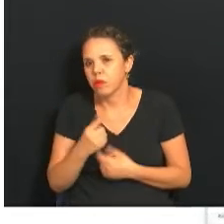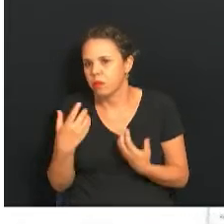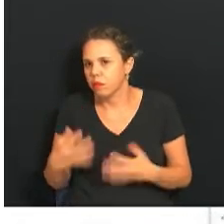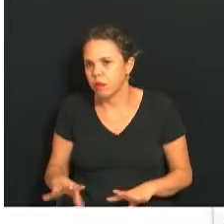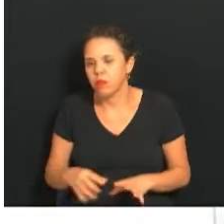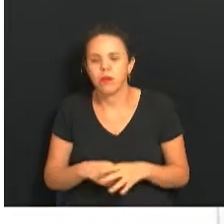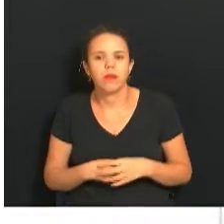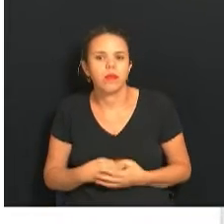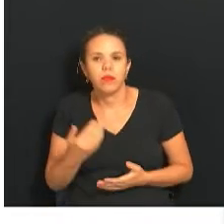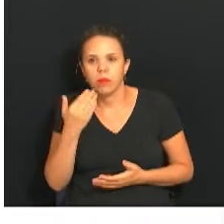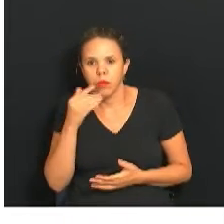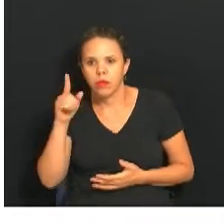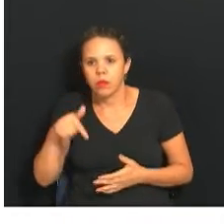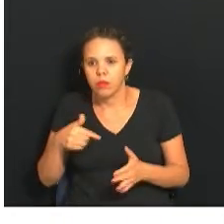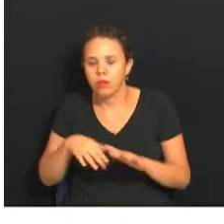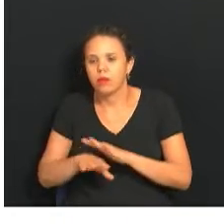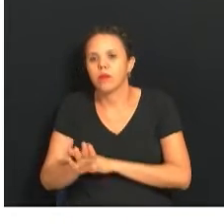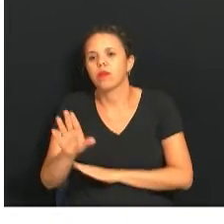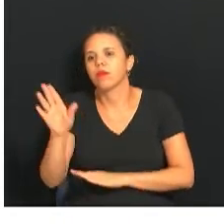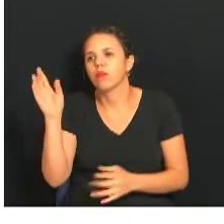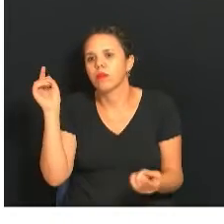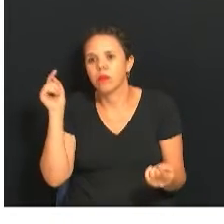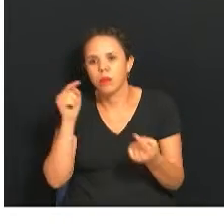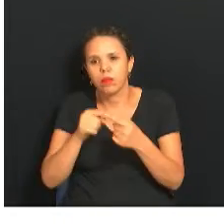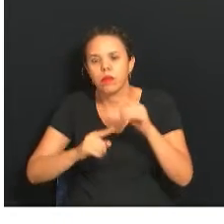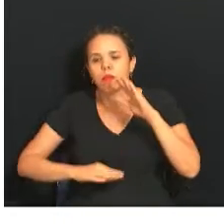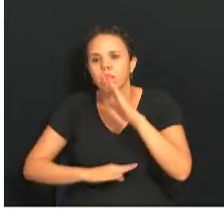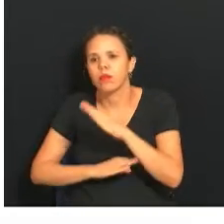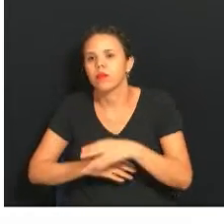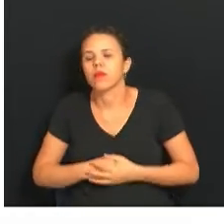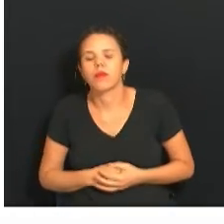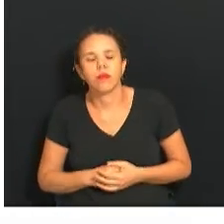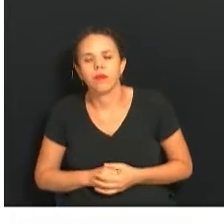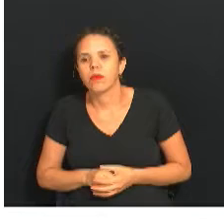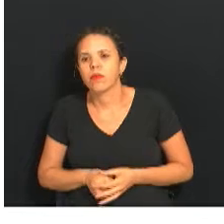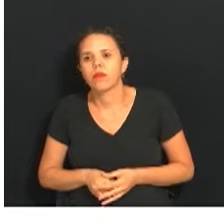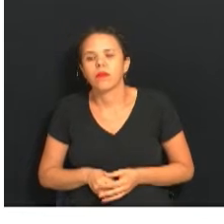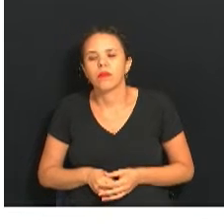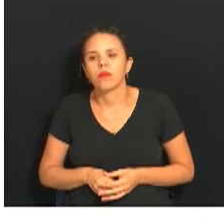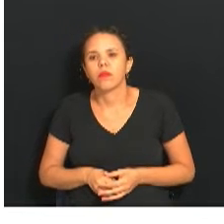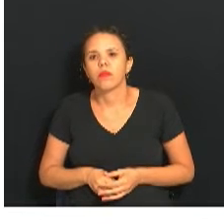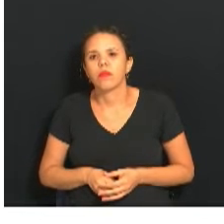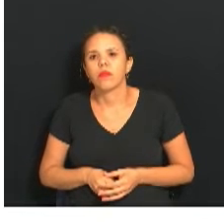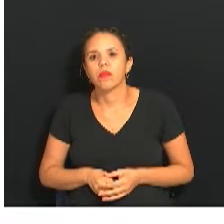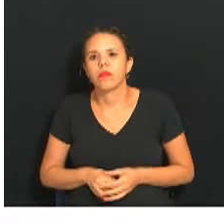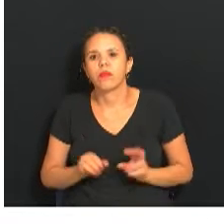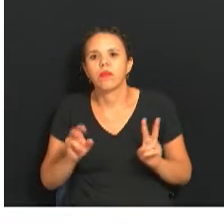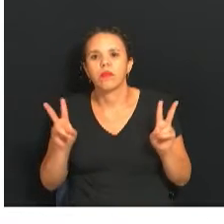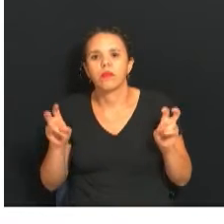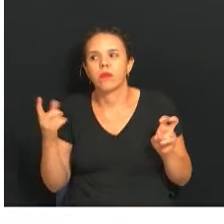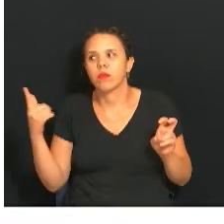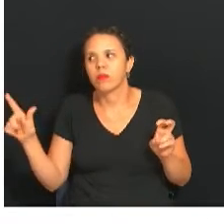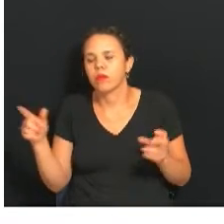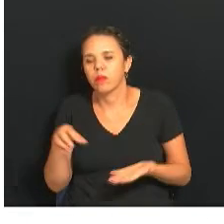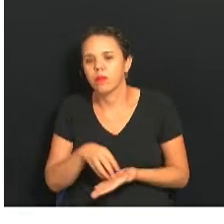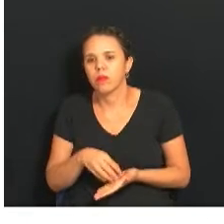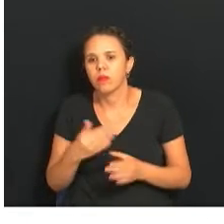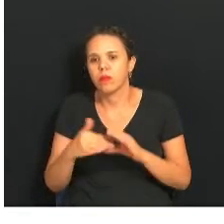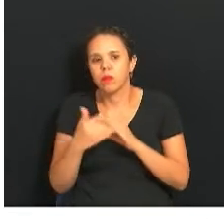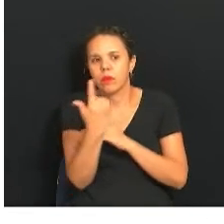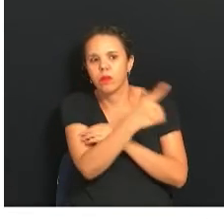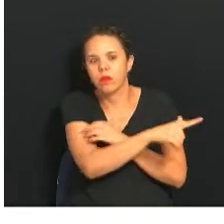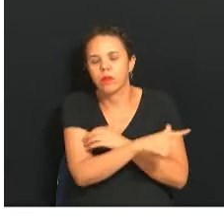seu pedido é encaminhado direto à Câmara de Campinas e, caso seja referente a outro órgão público,